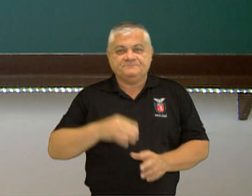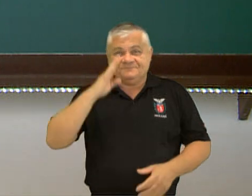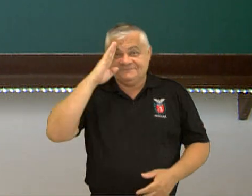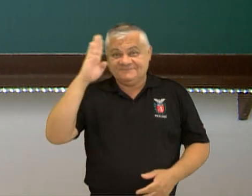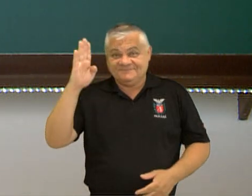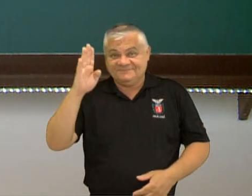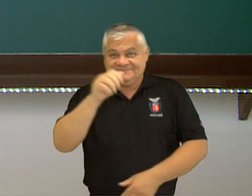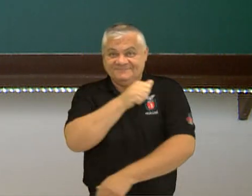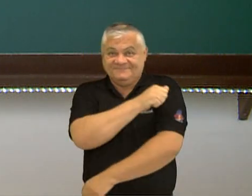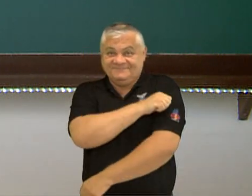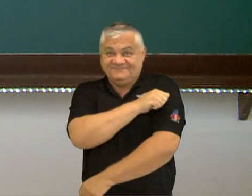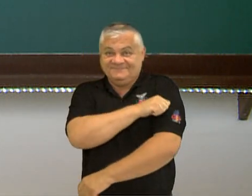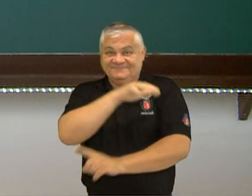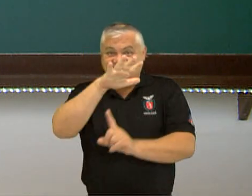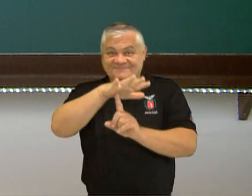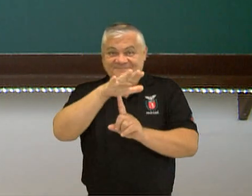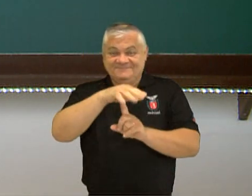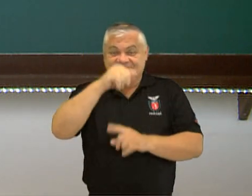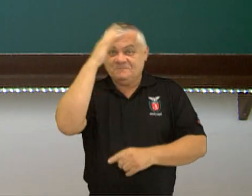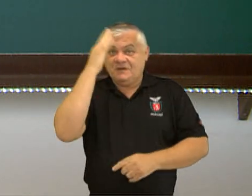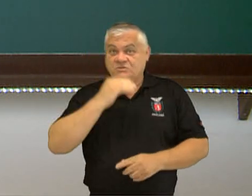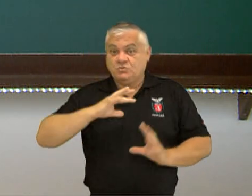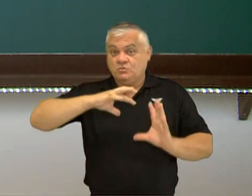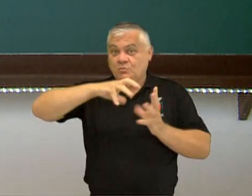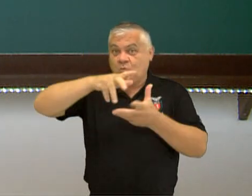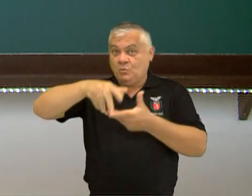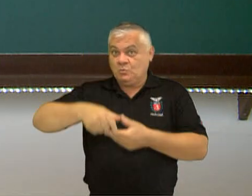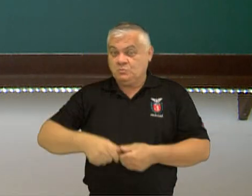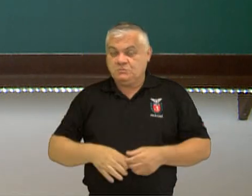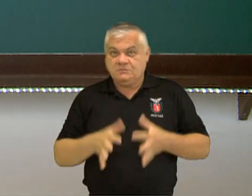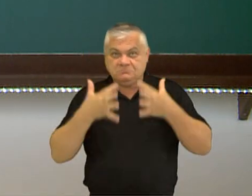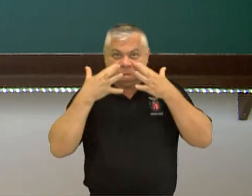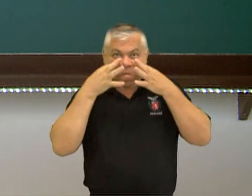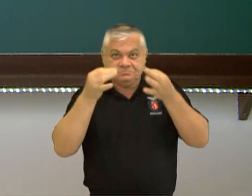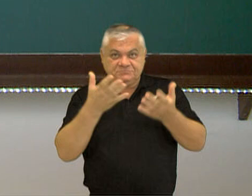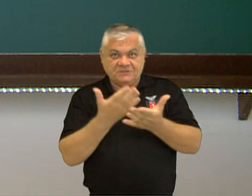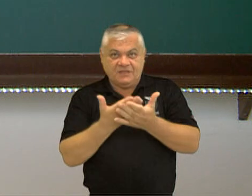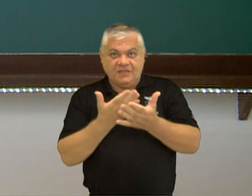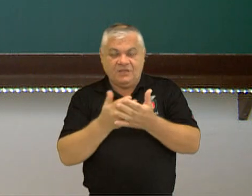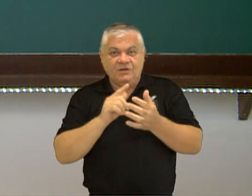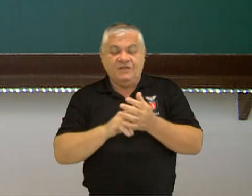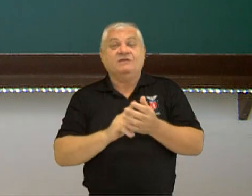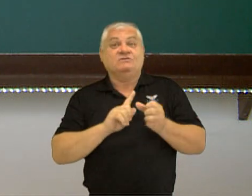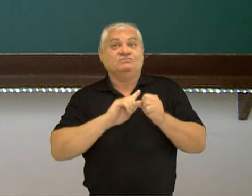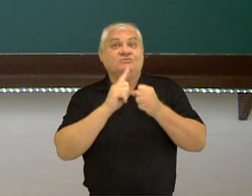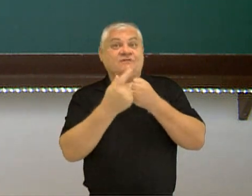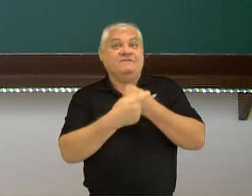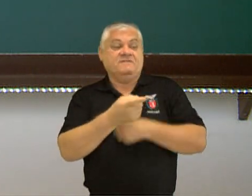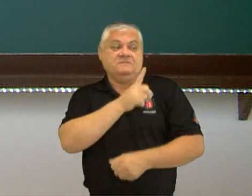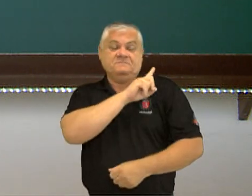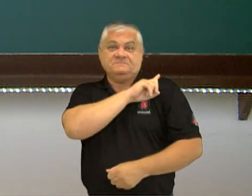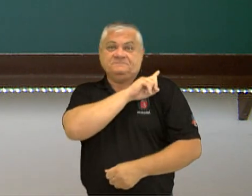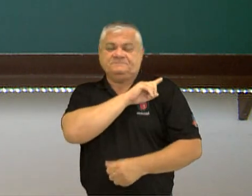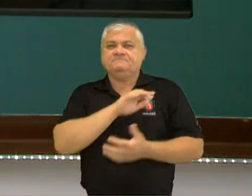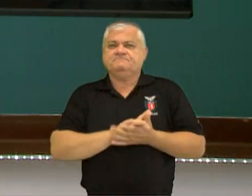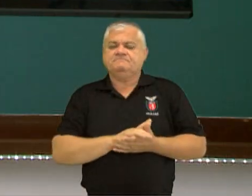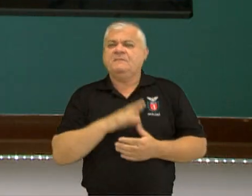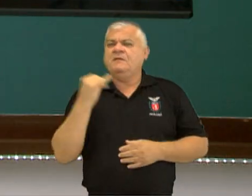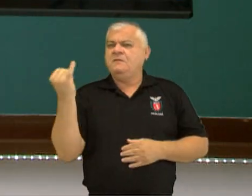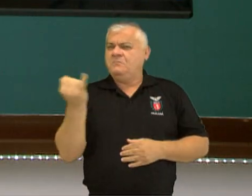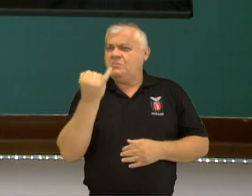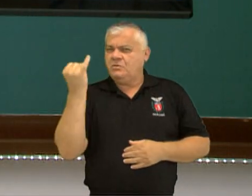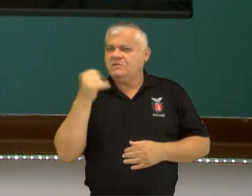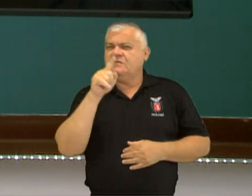Olá, estudante do estado do Paraná, do Brasil e do mundo que está acompanhando esta aula de Geografia para a primeira série do ensino médio. É fundamental que você